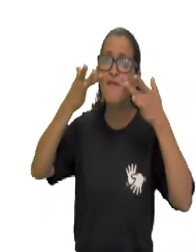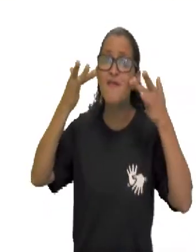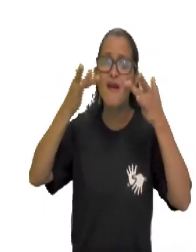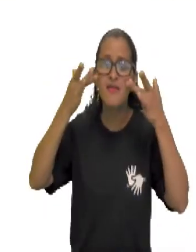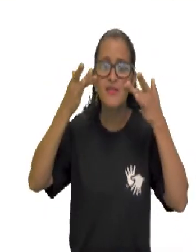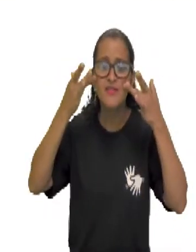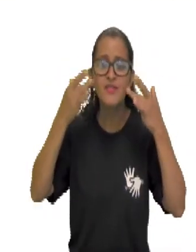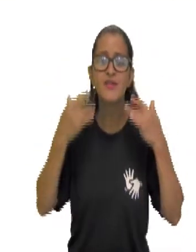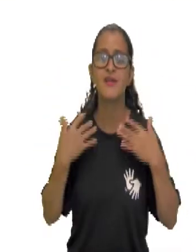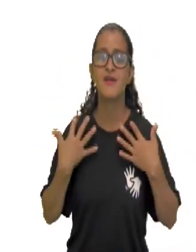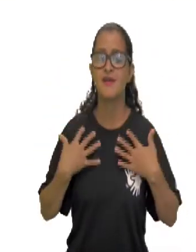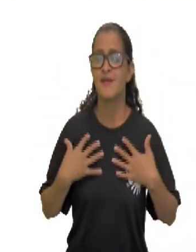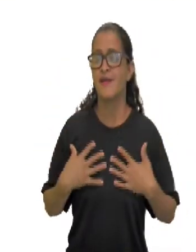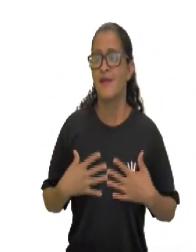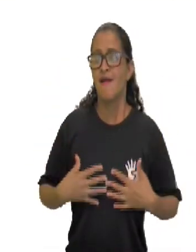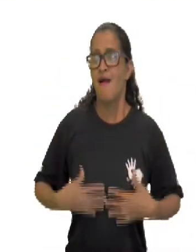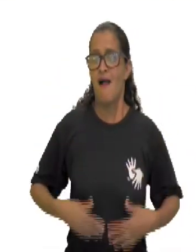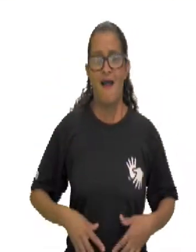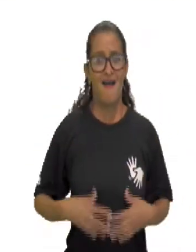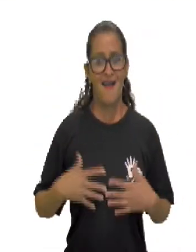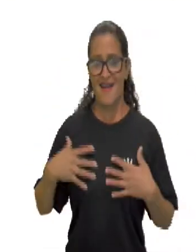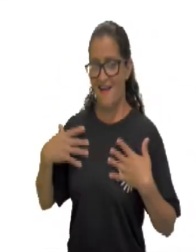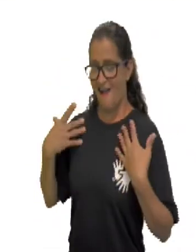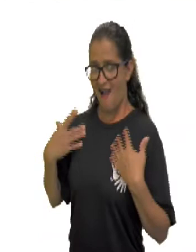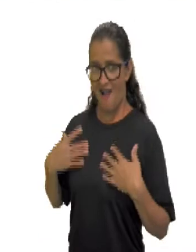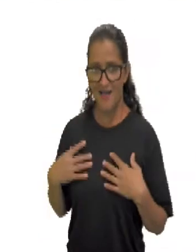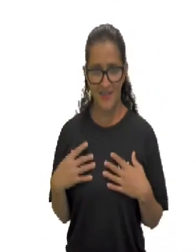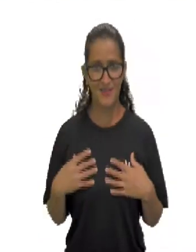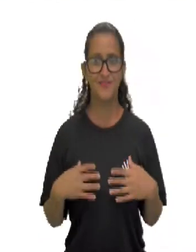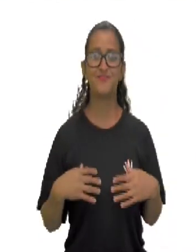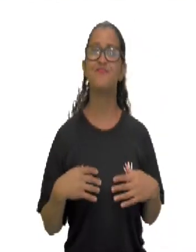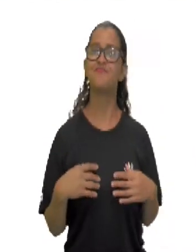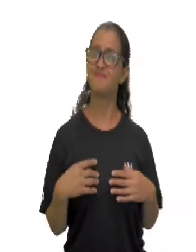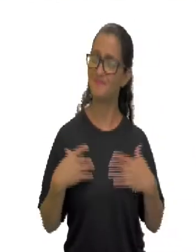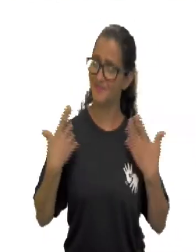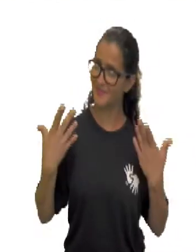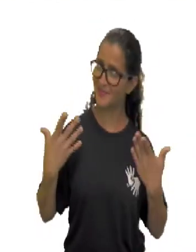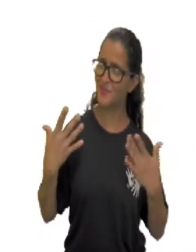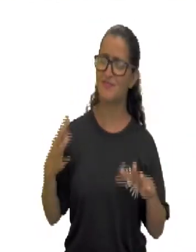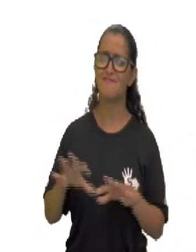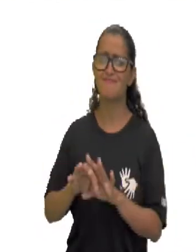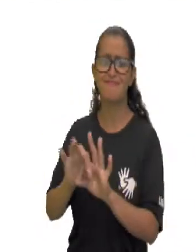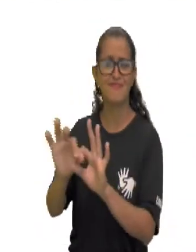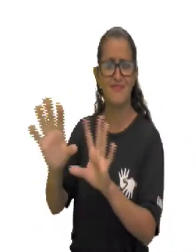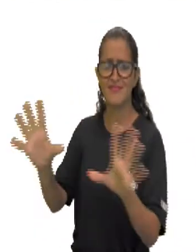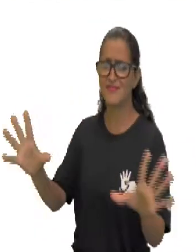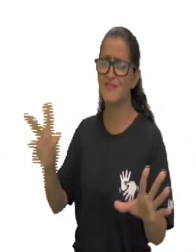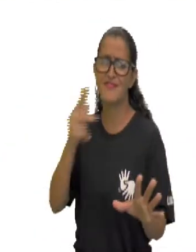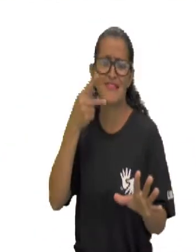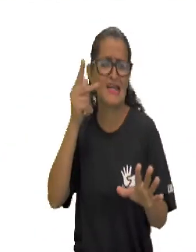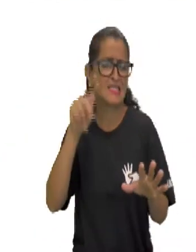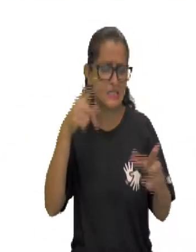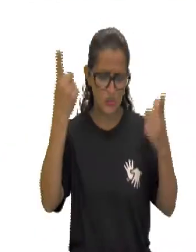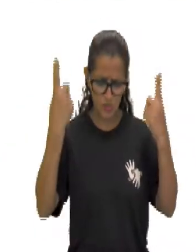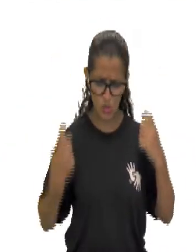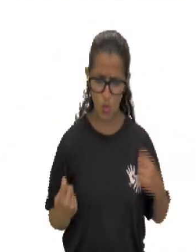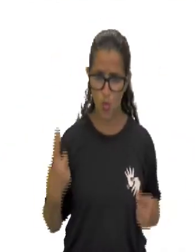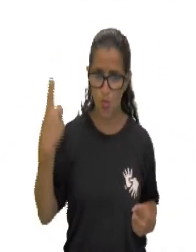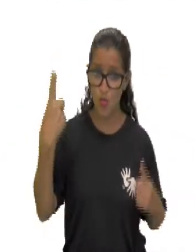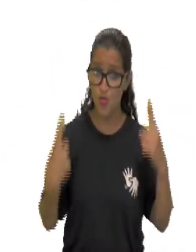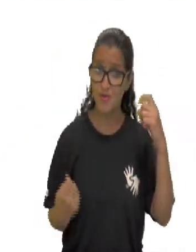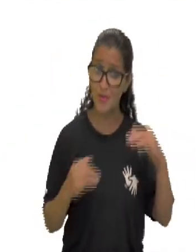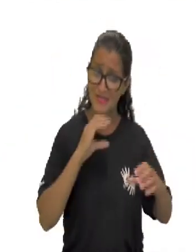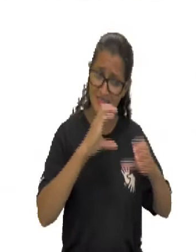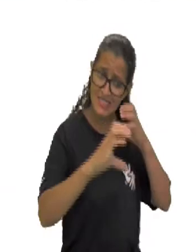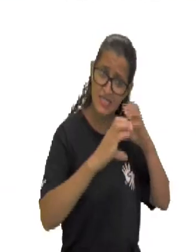faz com que você libere essa energia bacana, liberdade mesmo de fala, de expressão corporal, e aumenta a